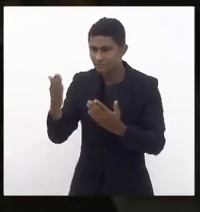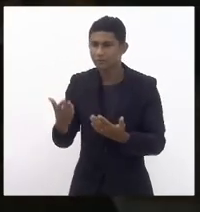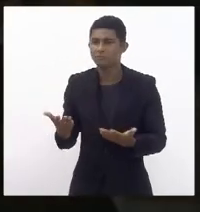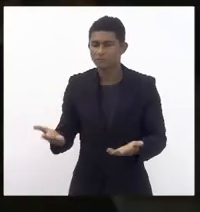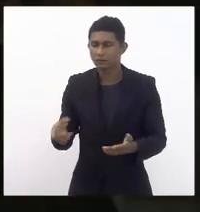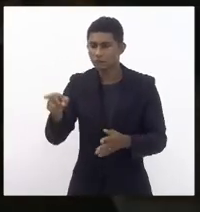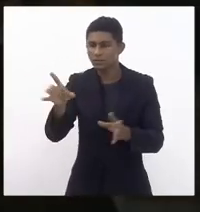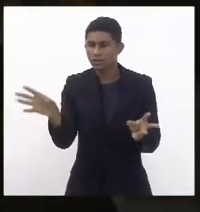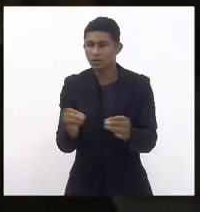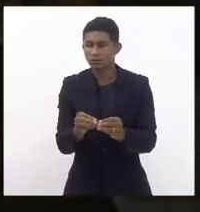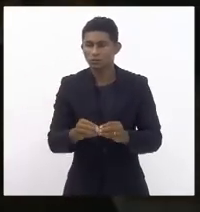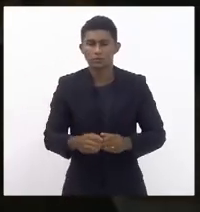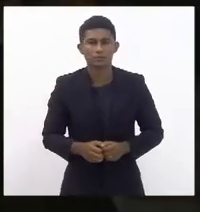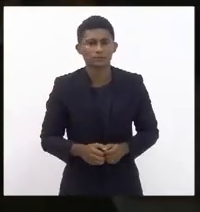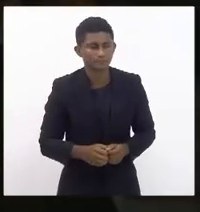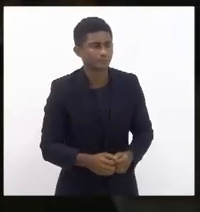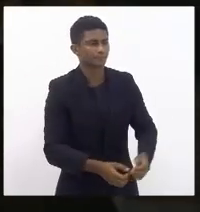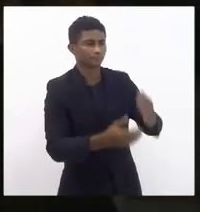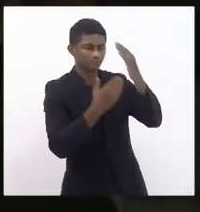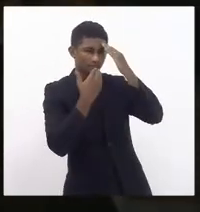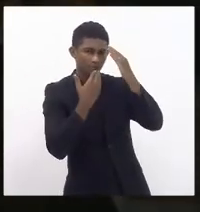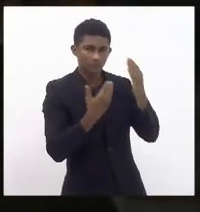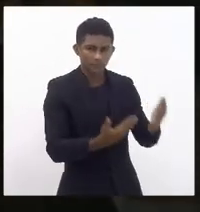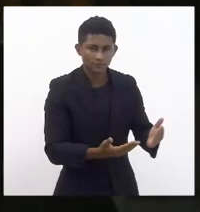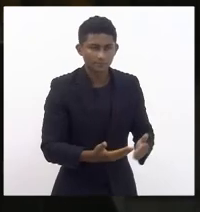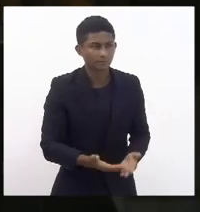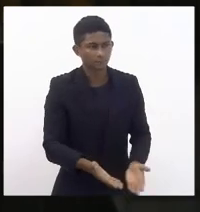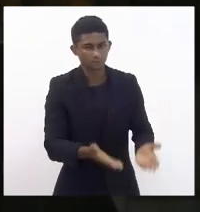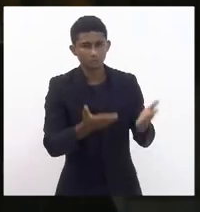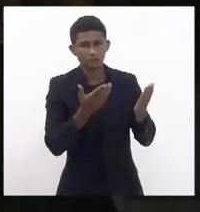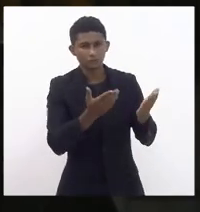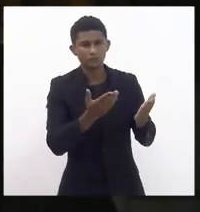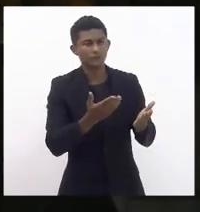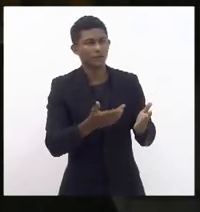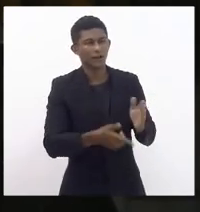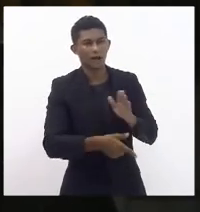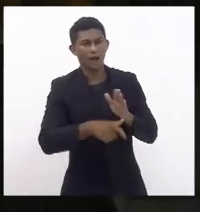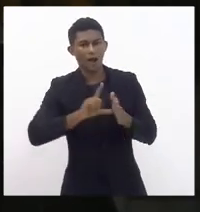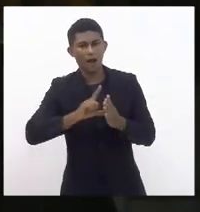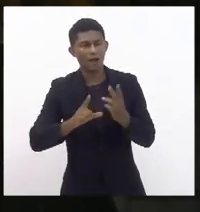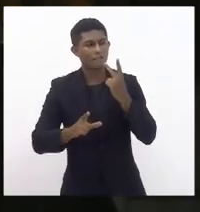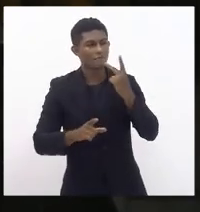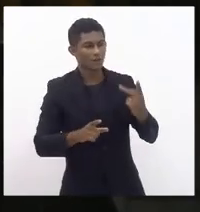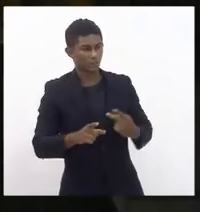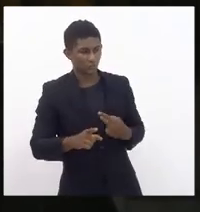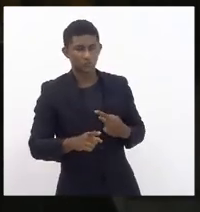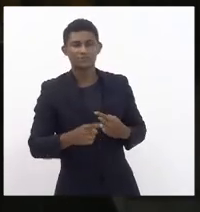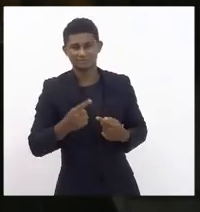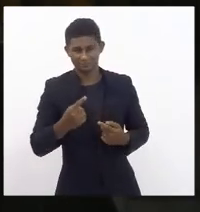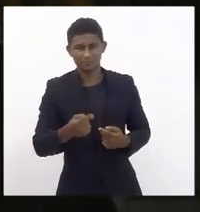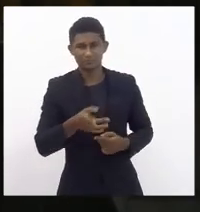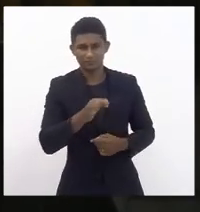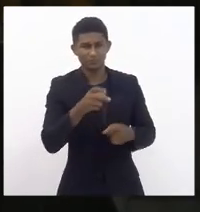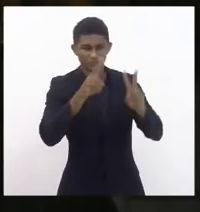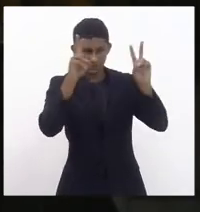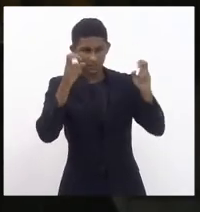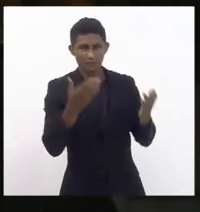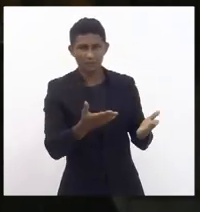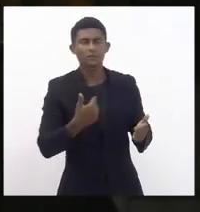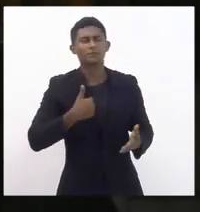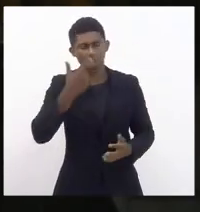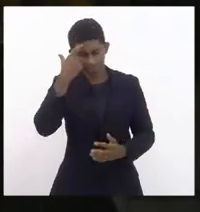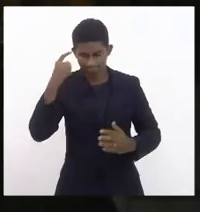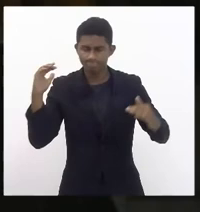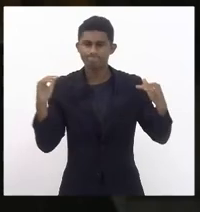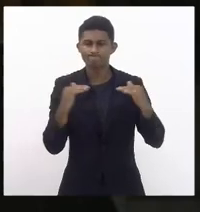para o senhor concluir por favor obrigado Paula Marta Rocha a vossa excelência eu tinha falado comigo já hoje no plenário sobre isso e concordo